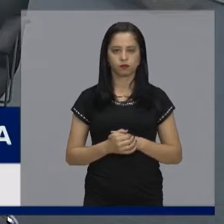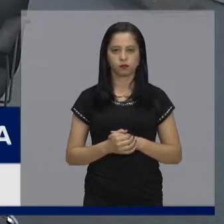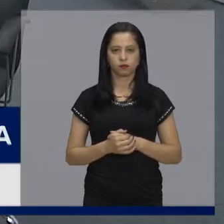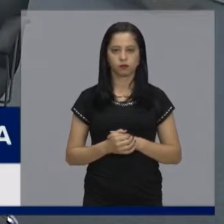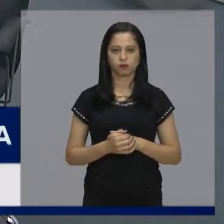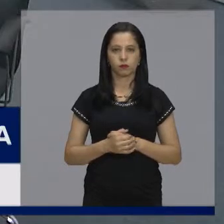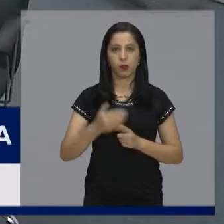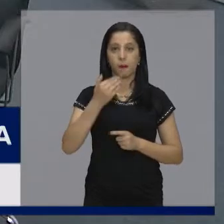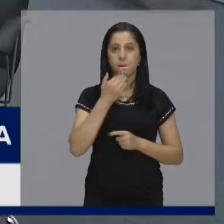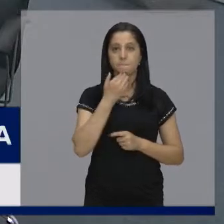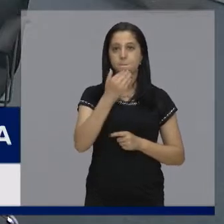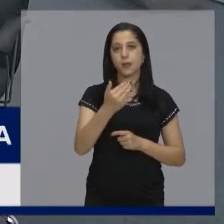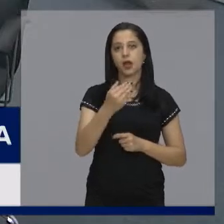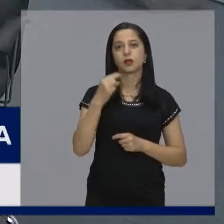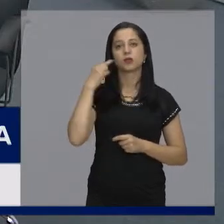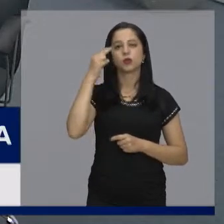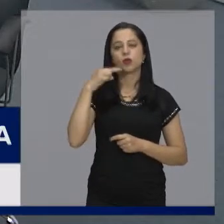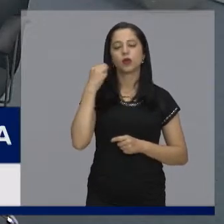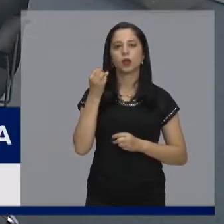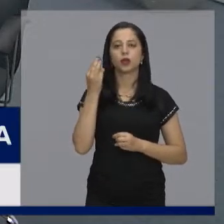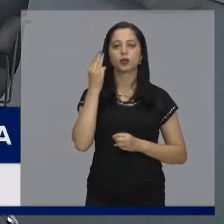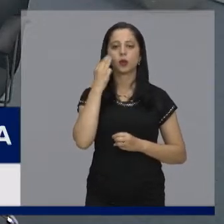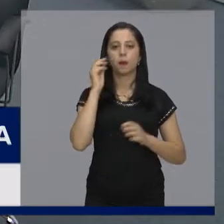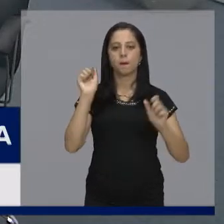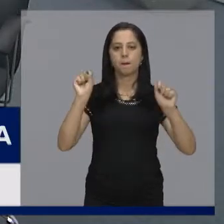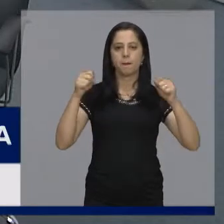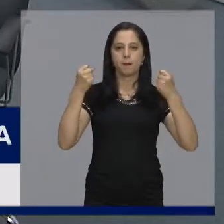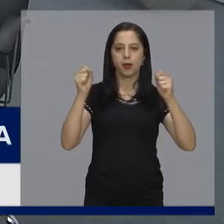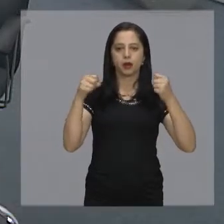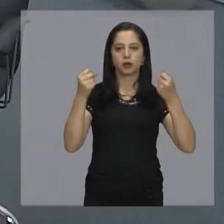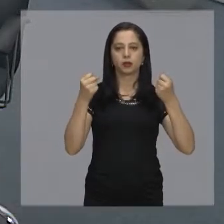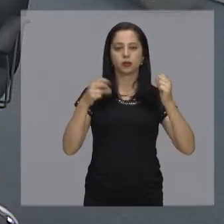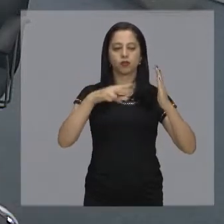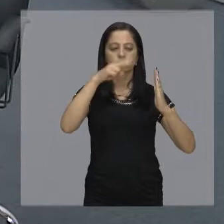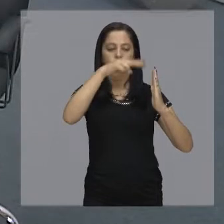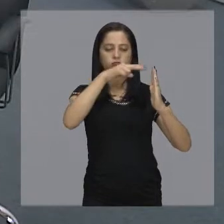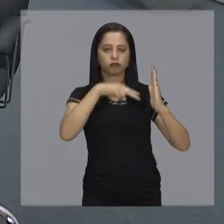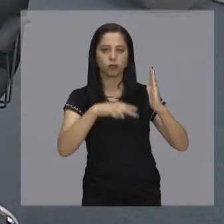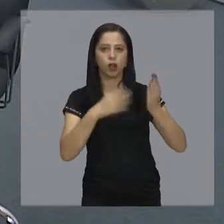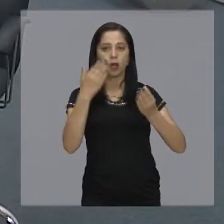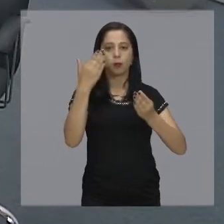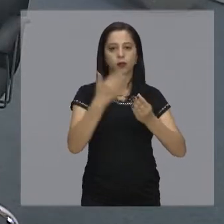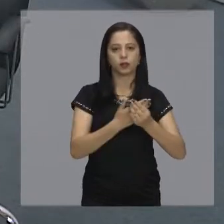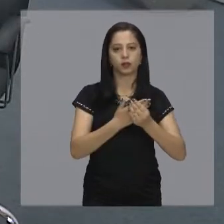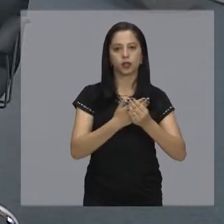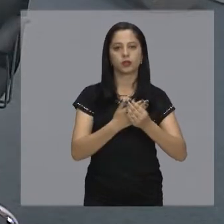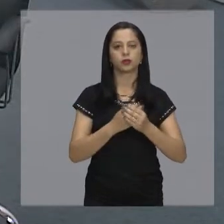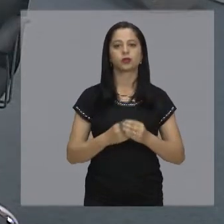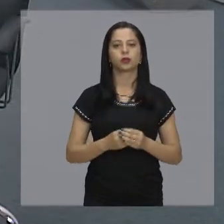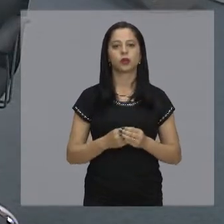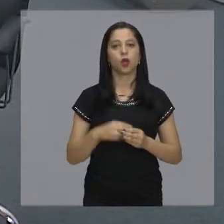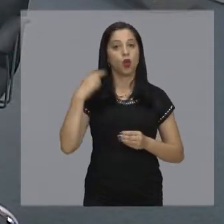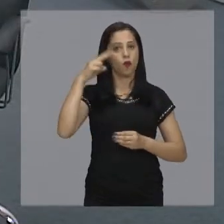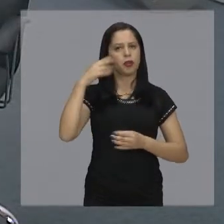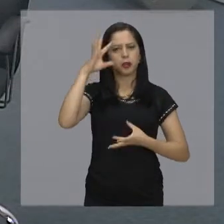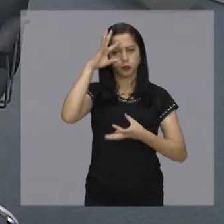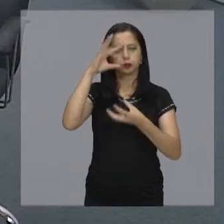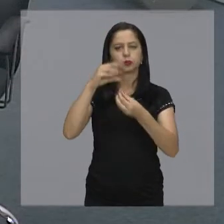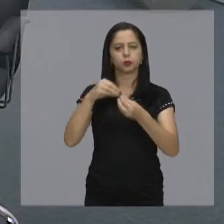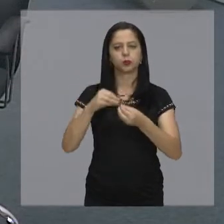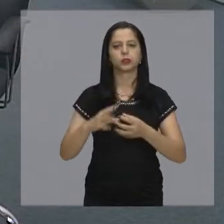Peço ao vereador Marcão da Academia que faça a leitura dos processos, por favor, para a ciência dos vereadores.